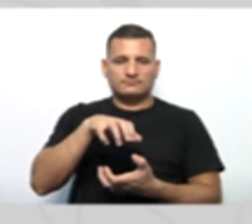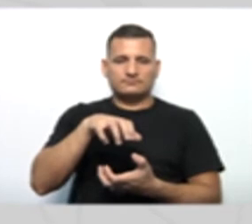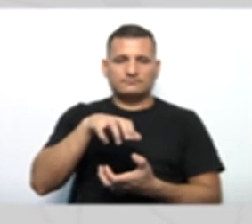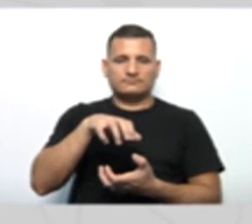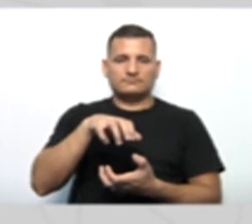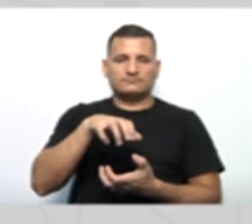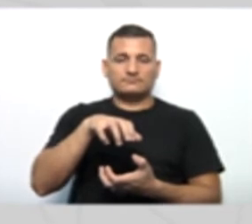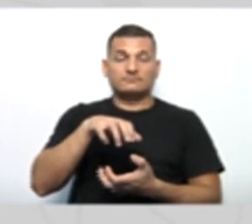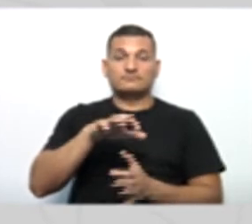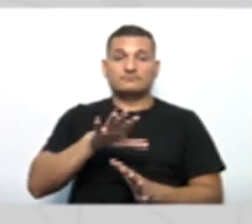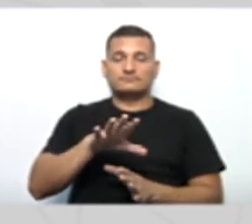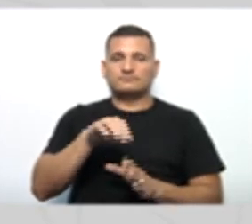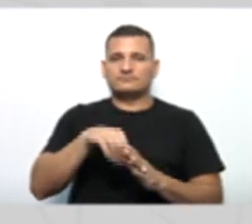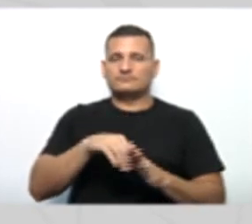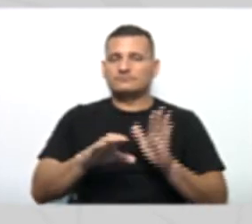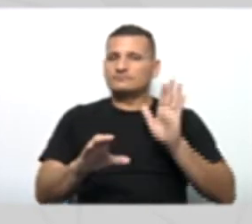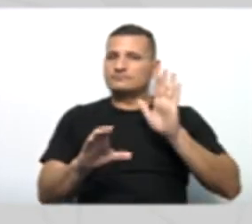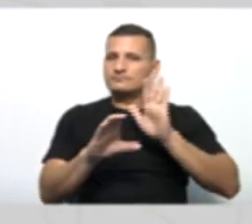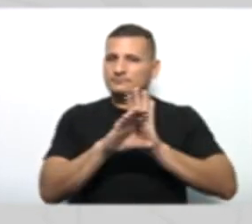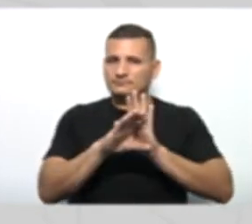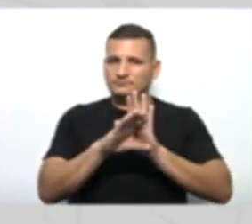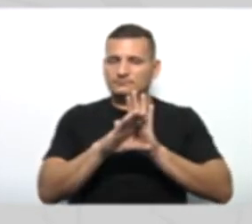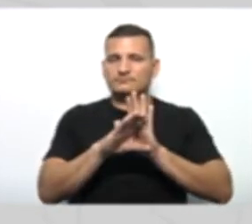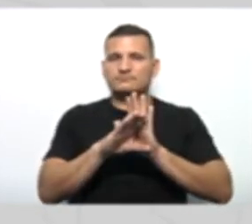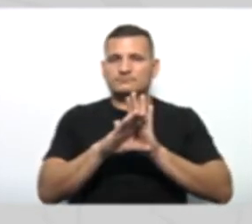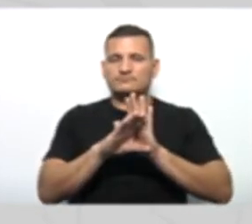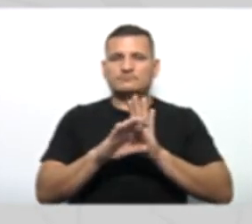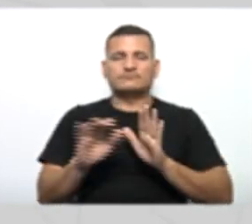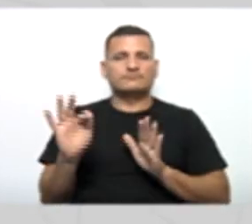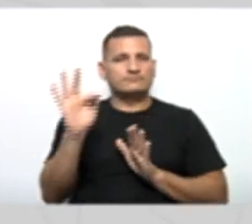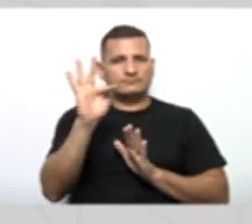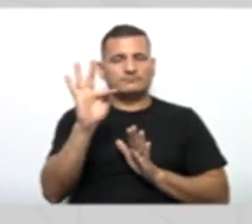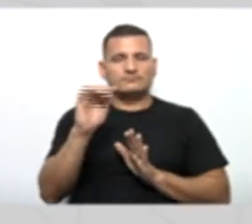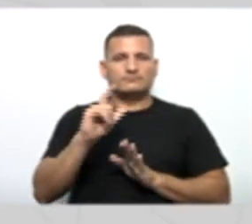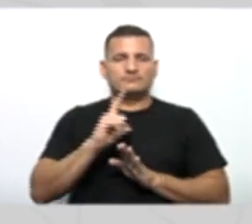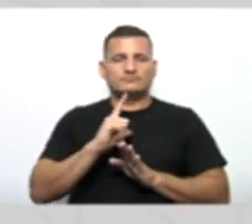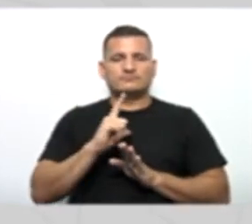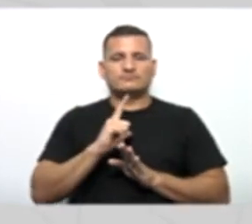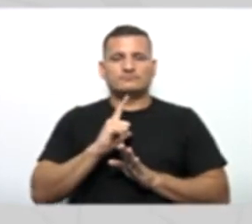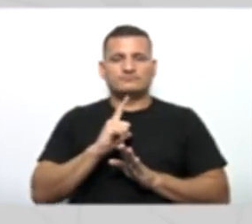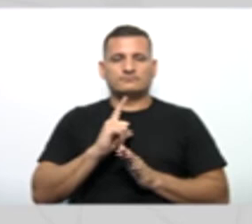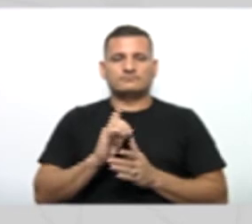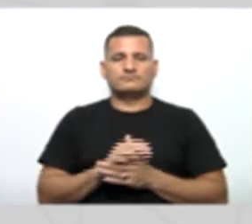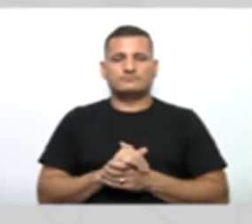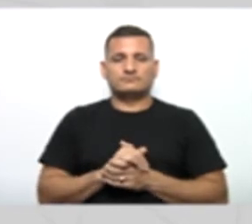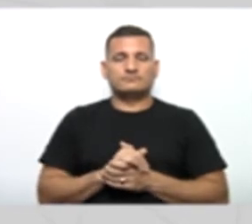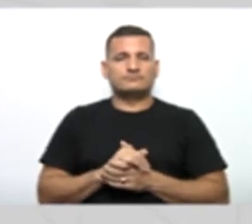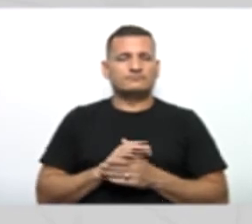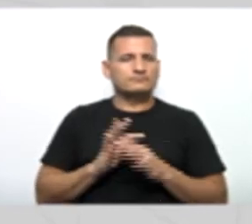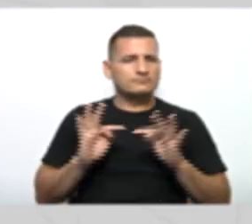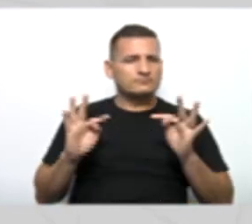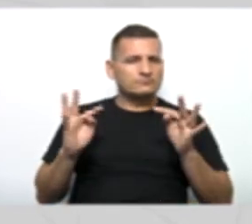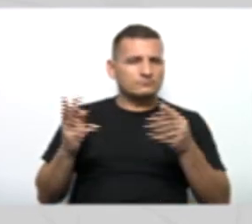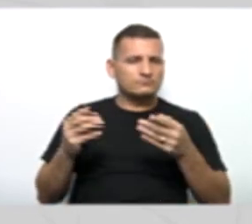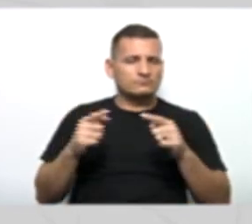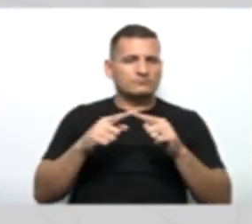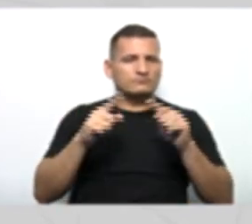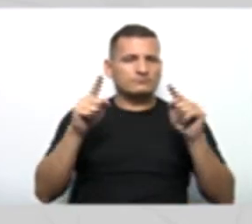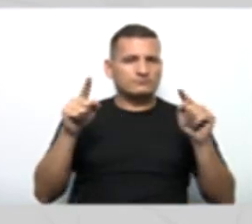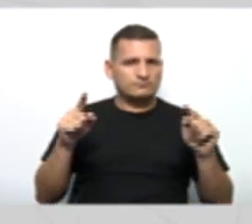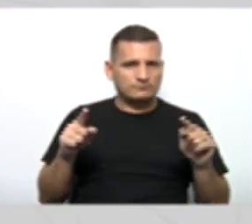definido na constituição da república federativa do brasil é o todo servidor público